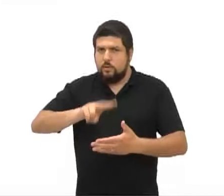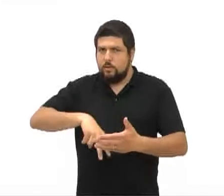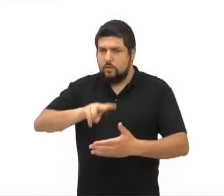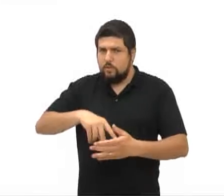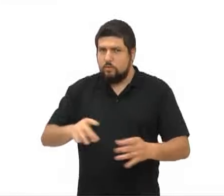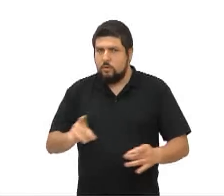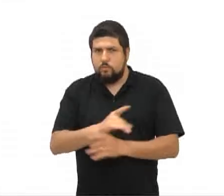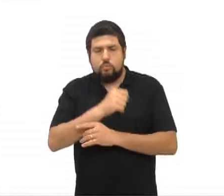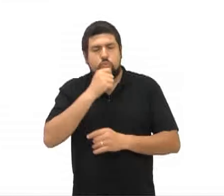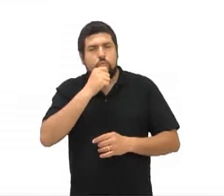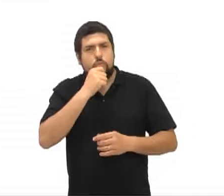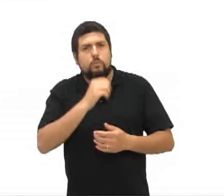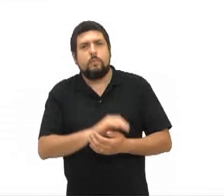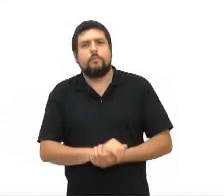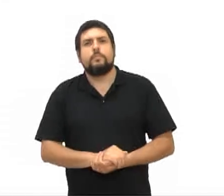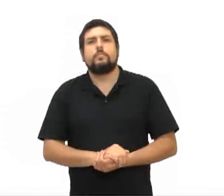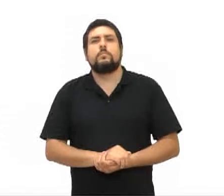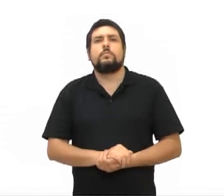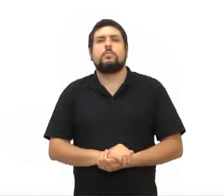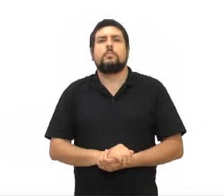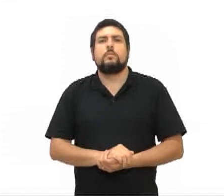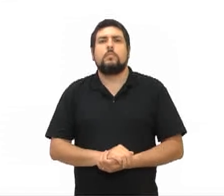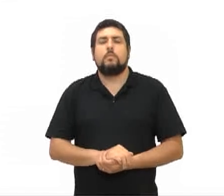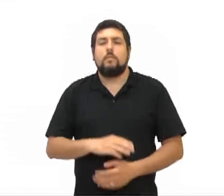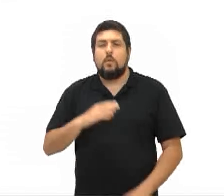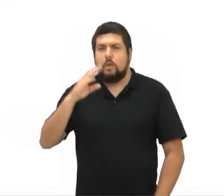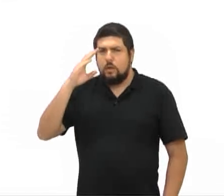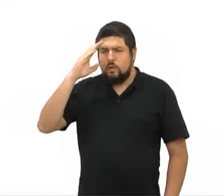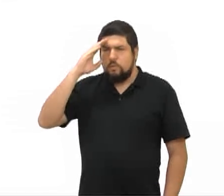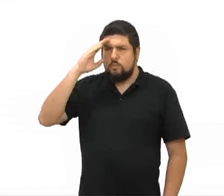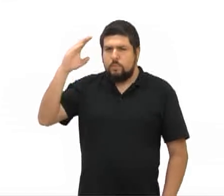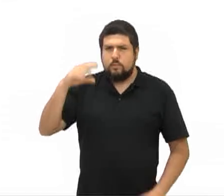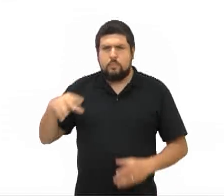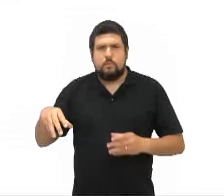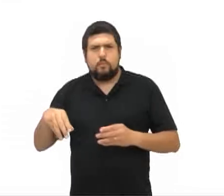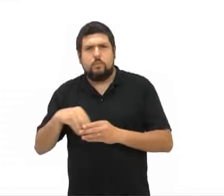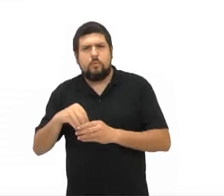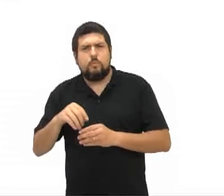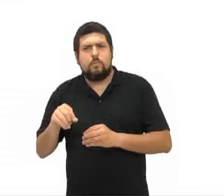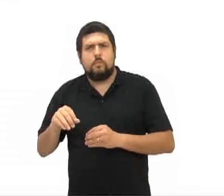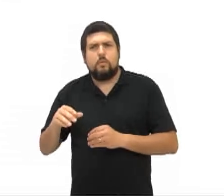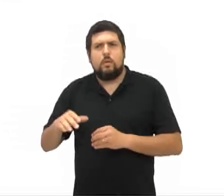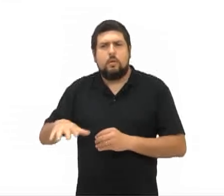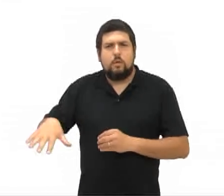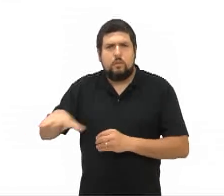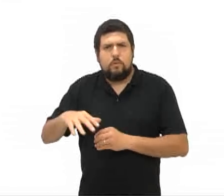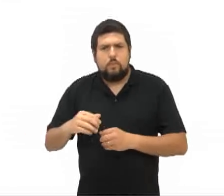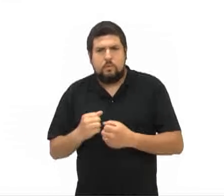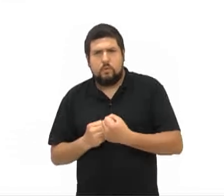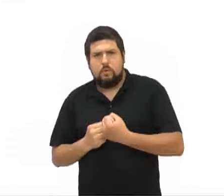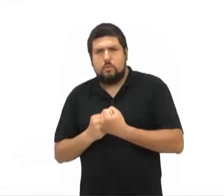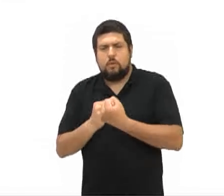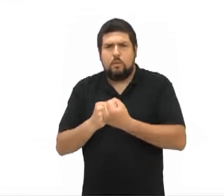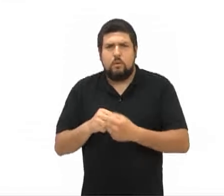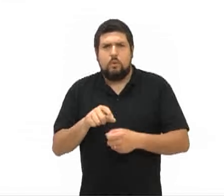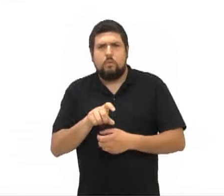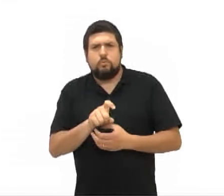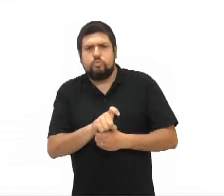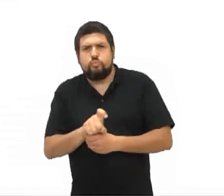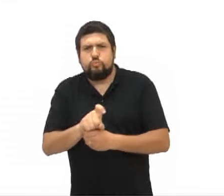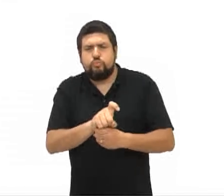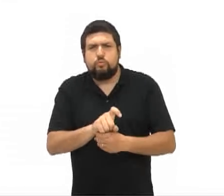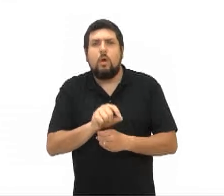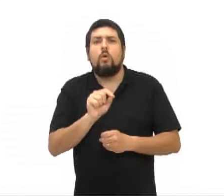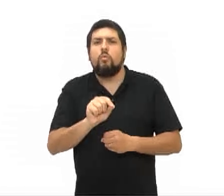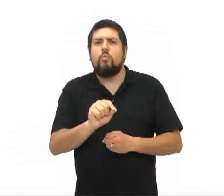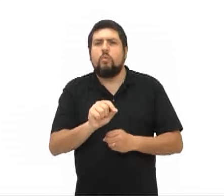acabou o texto dela, né? O principal argumento dos defensores dos agrotóxicos é que seu uso aumenta a produtividade